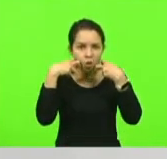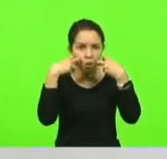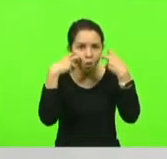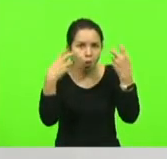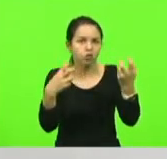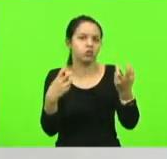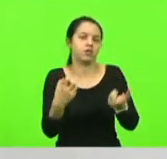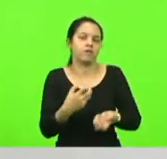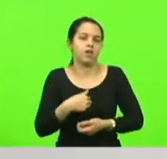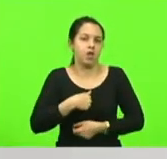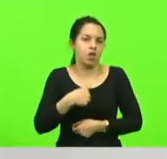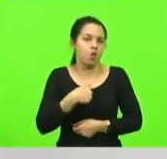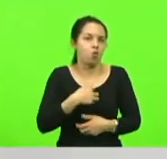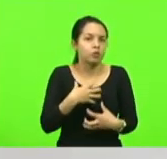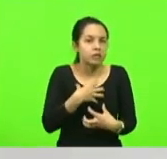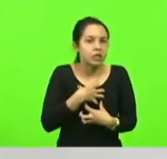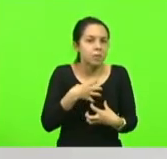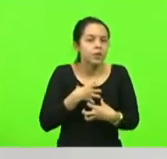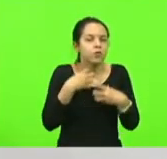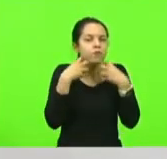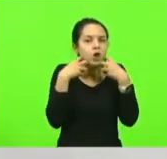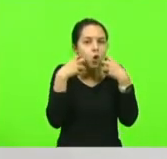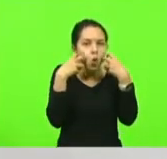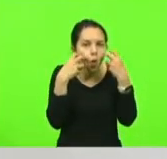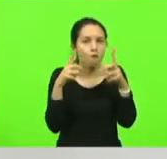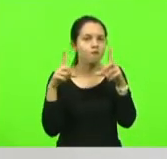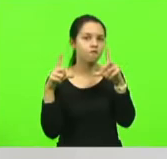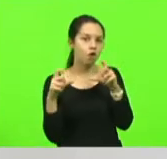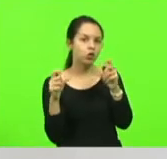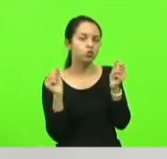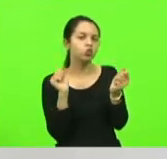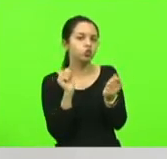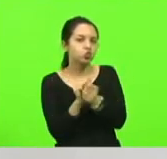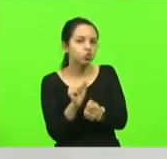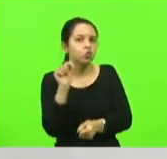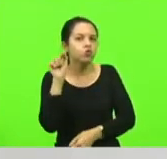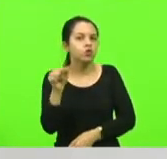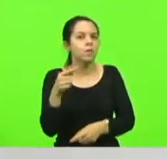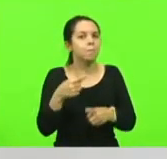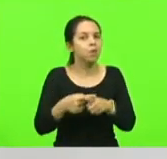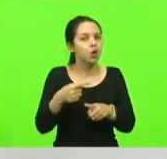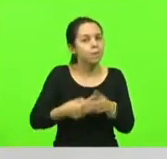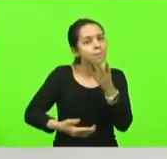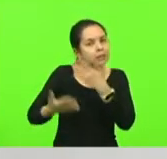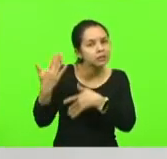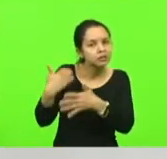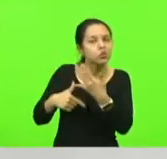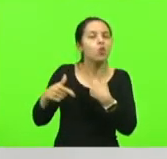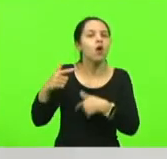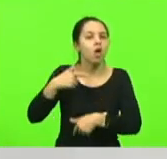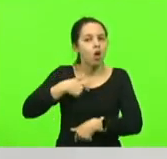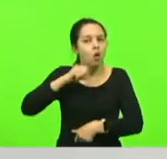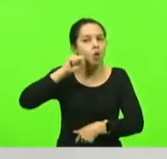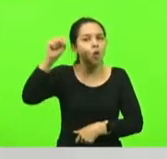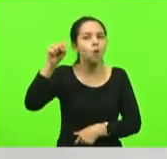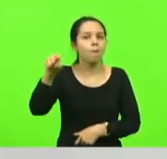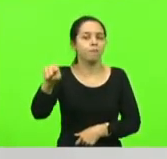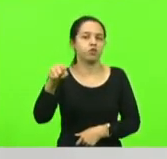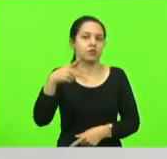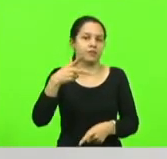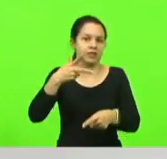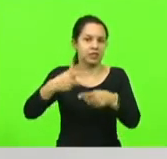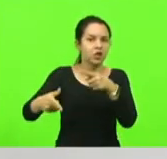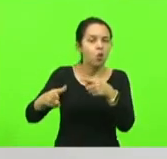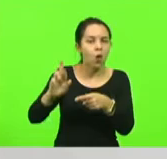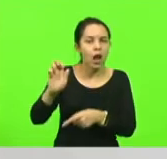Tenho vergonha de ter feito foto com você, porque você foi meu herói. Você venceu o Renan Calheiros, mas